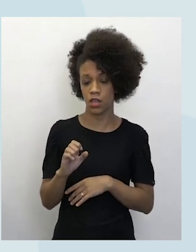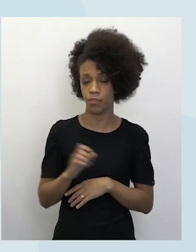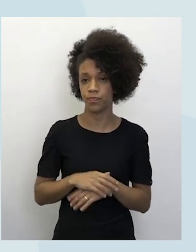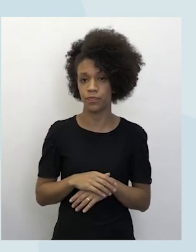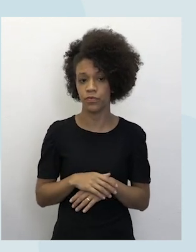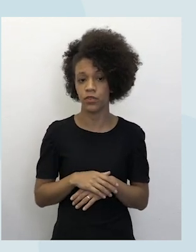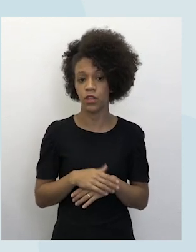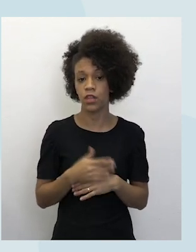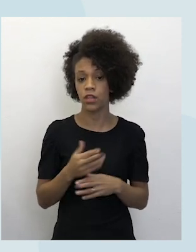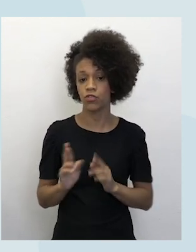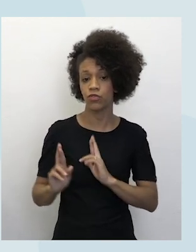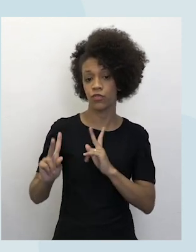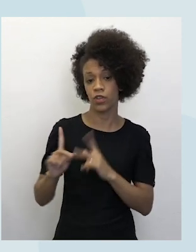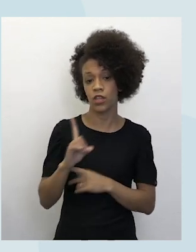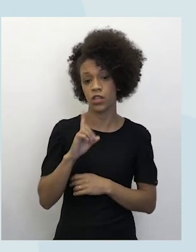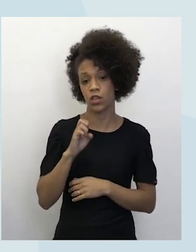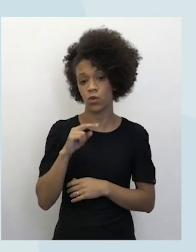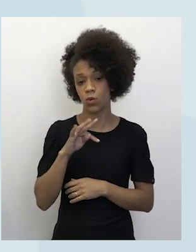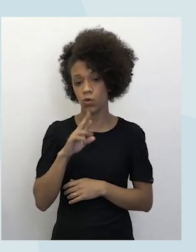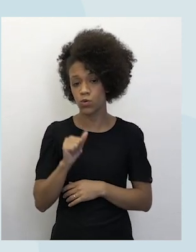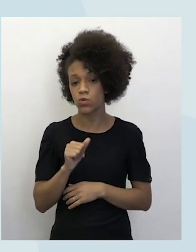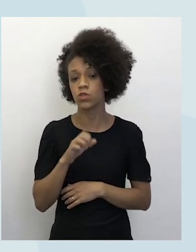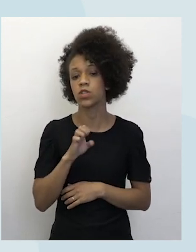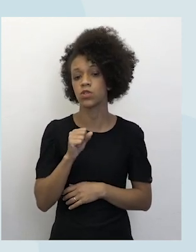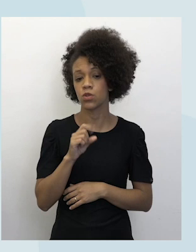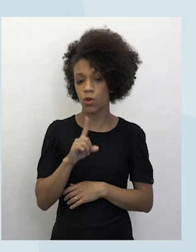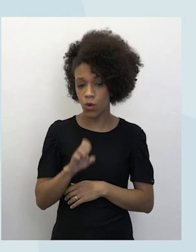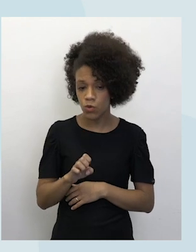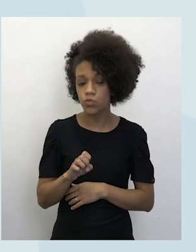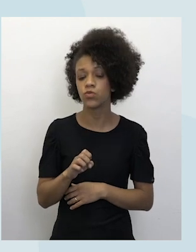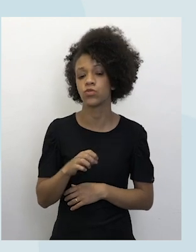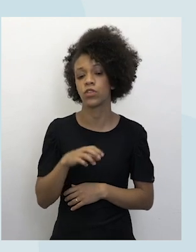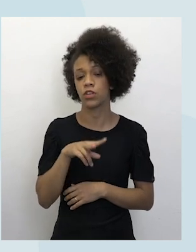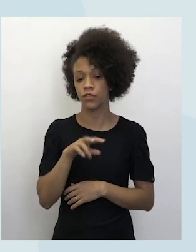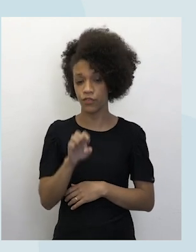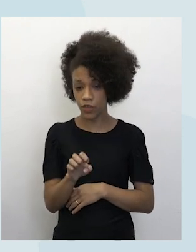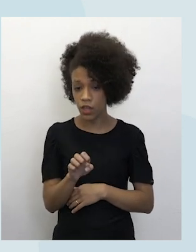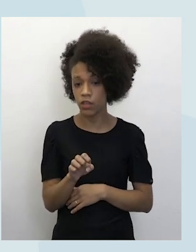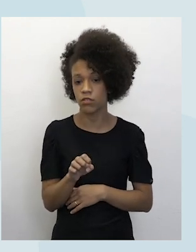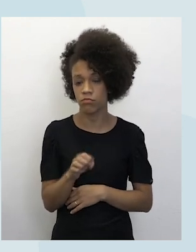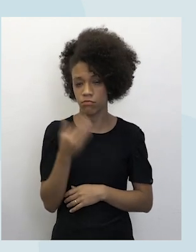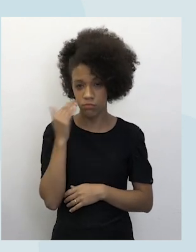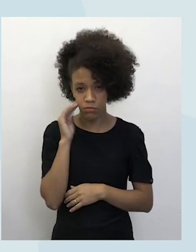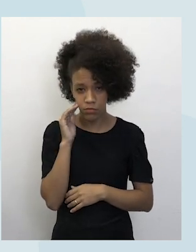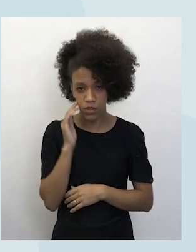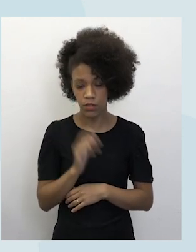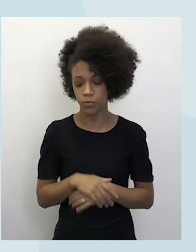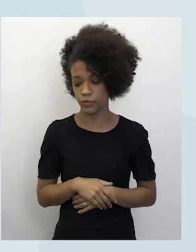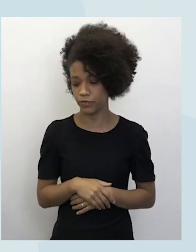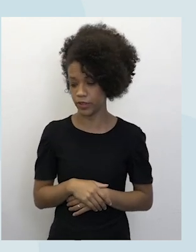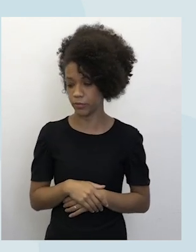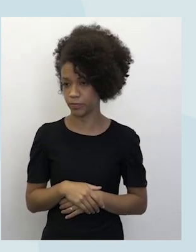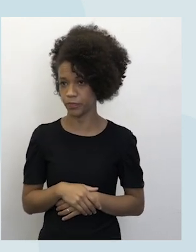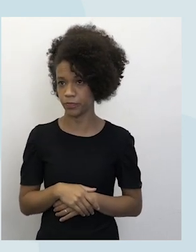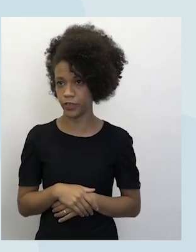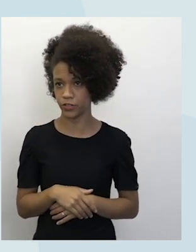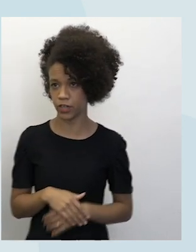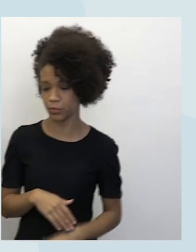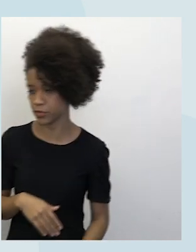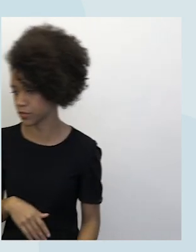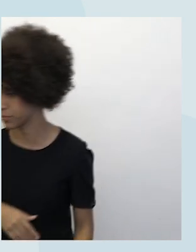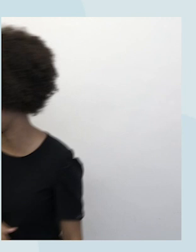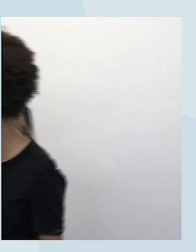Neymar o oposto que desgosto que vai arrumar lá no primeiro verso da última ex própria composto e